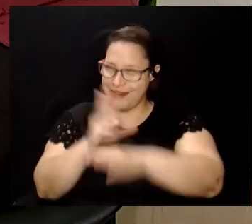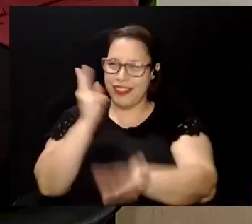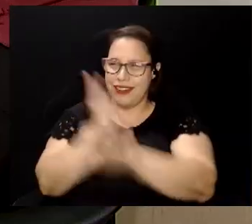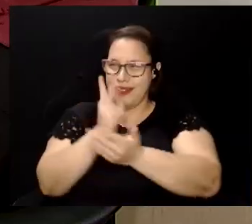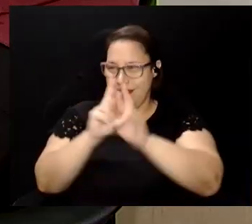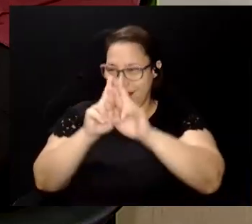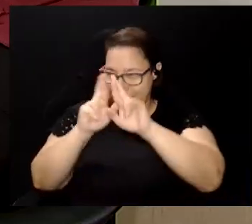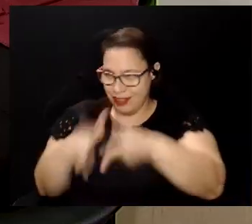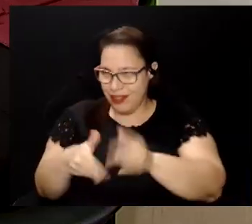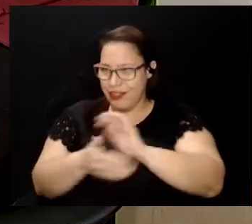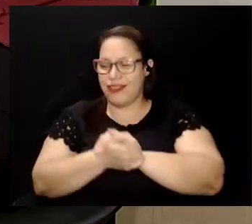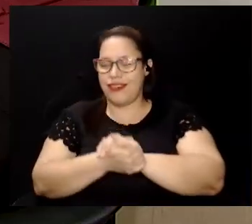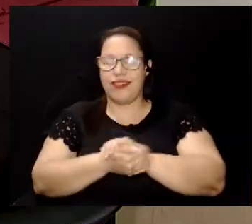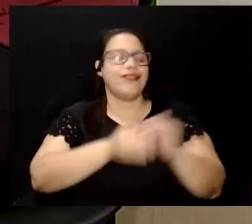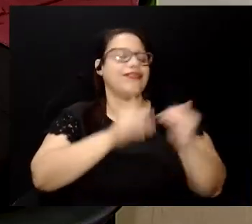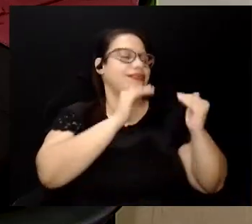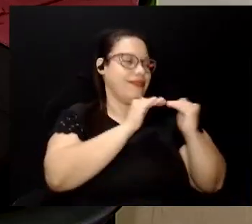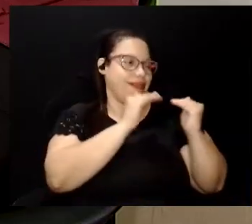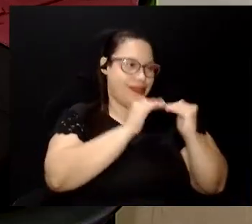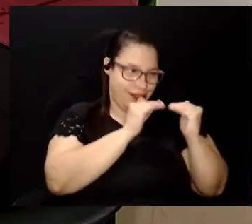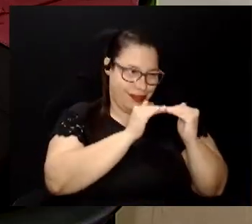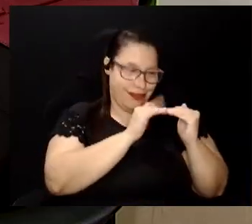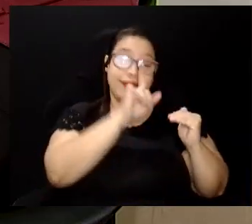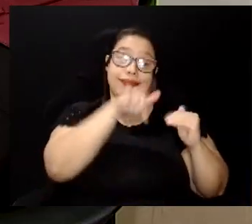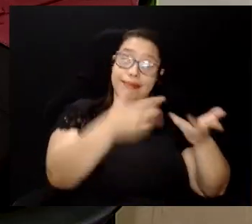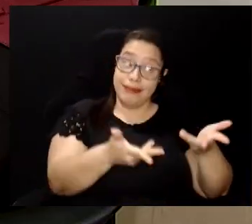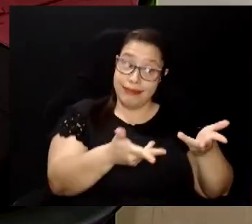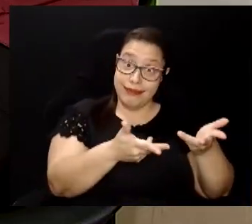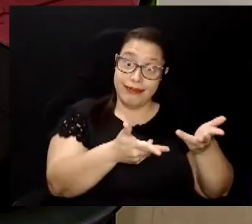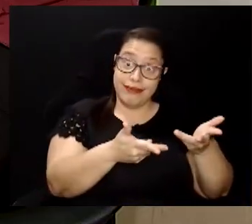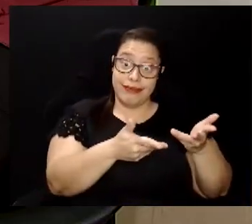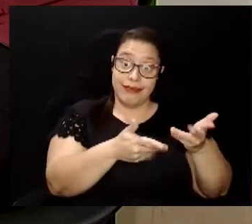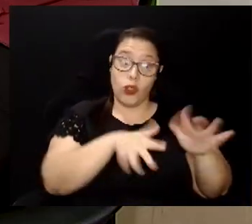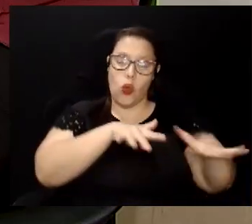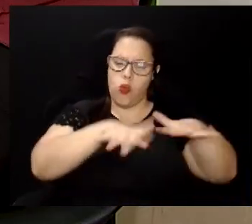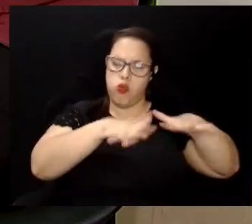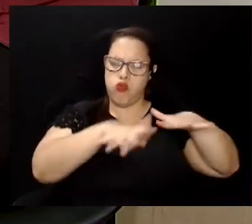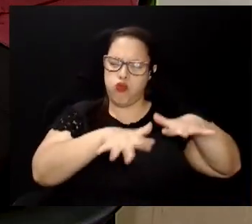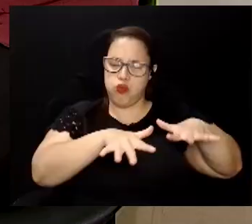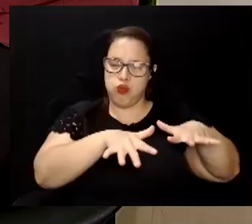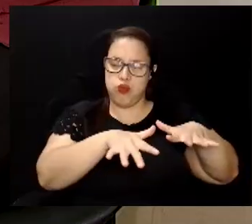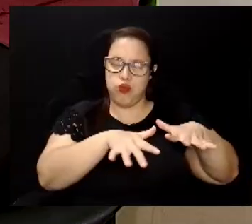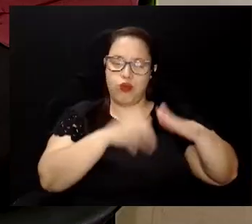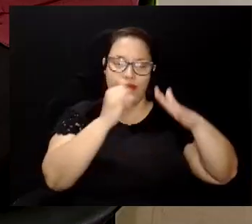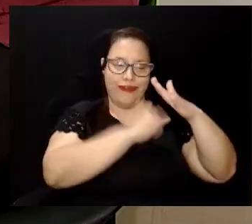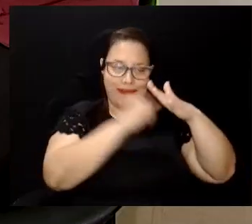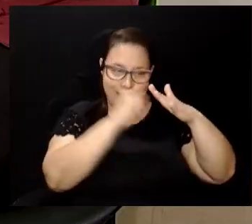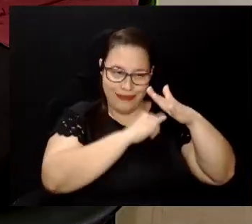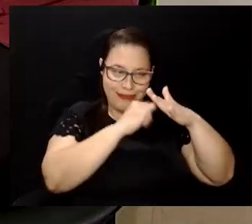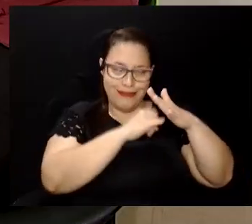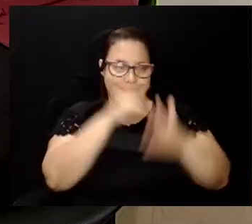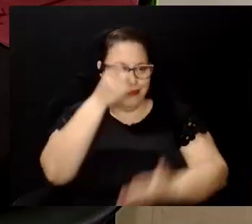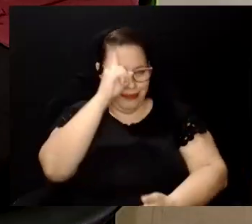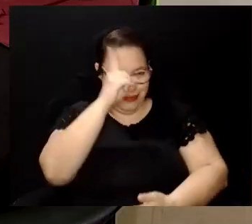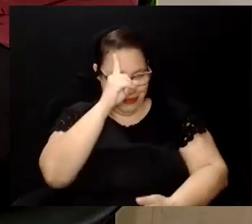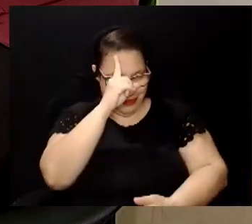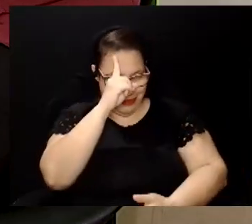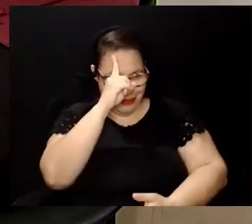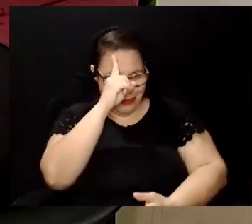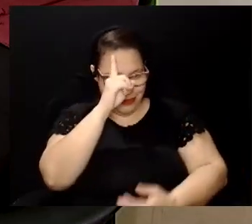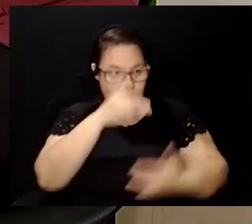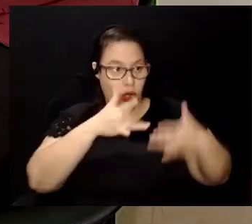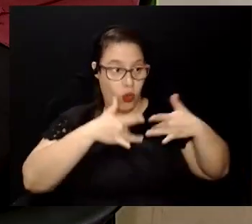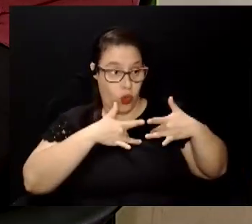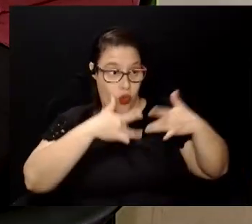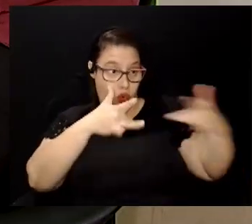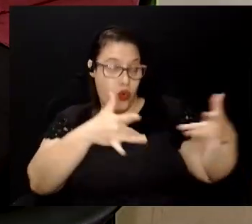Com certeza, é isso que faz movimentar a instituição diariamente. É uma doação que a gente recebe aqui de